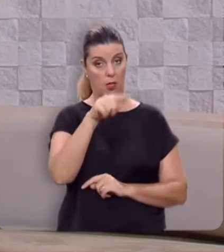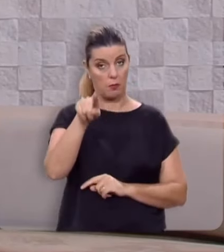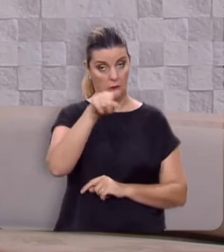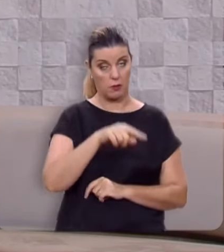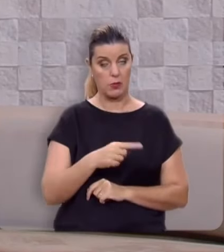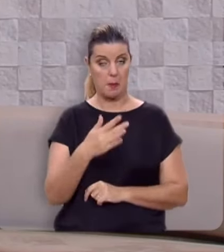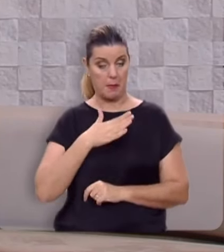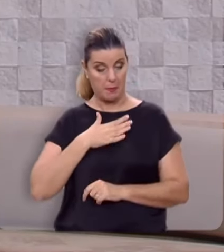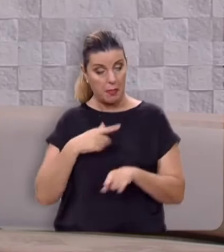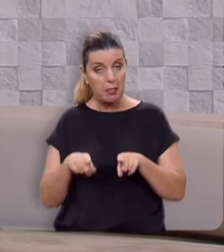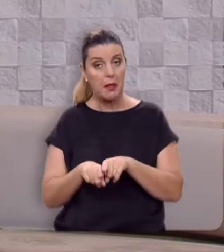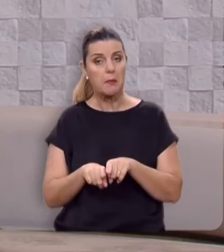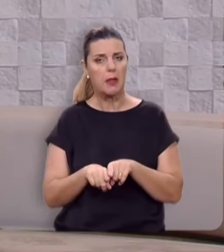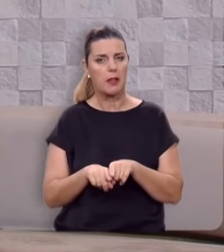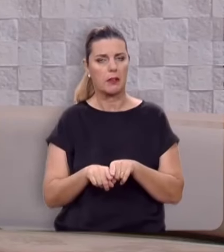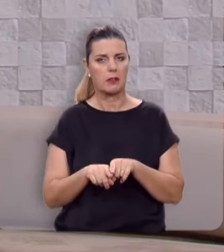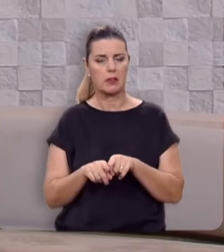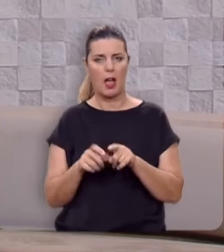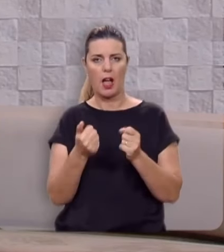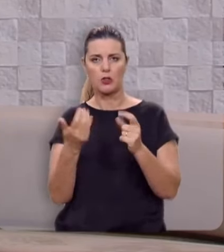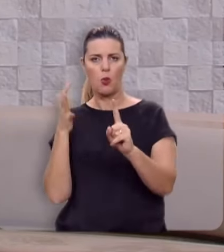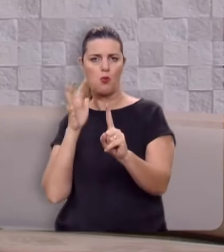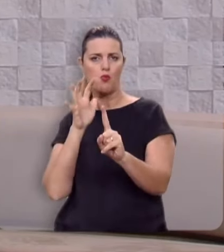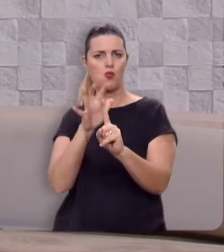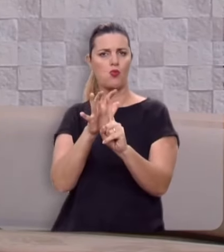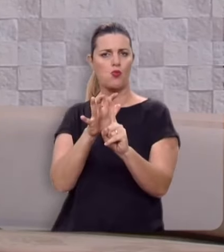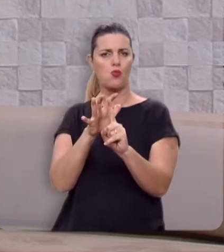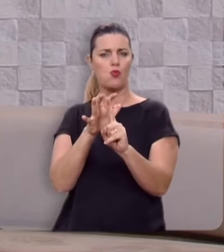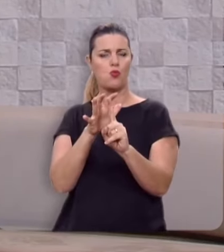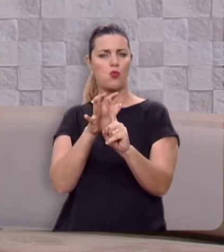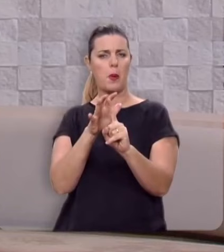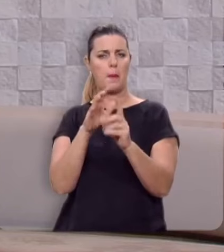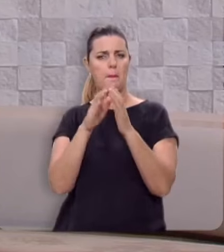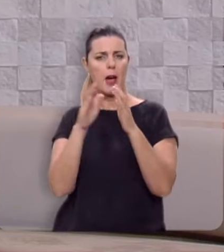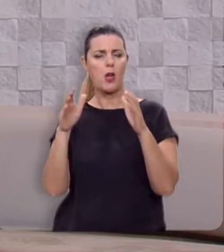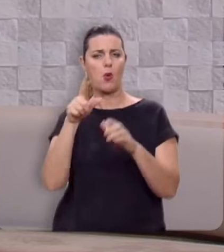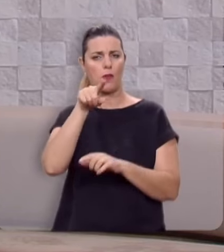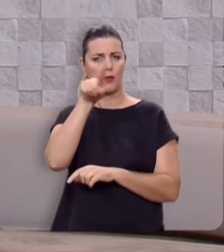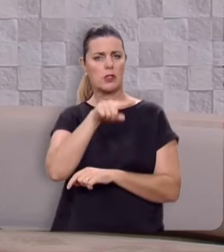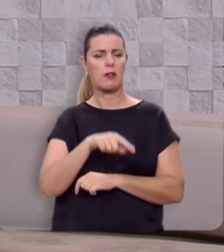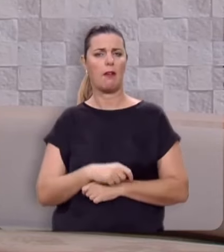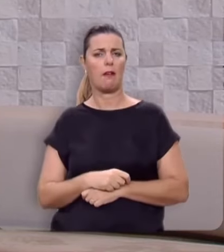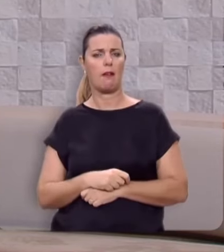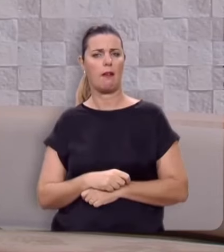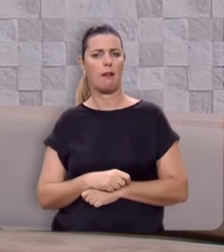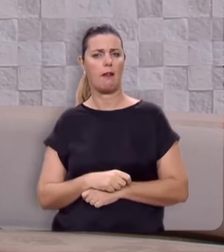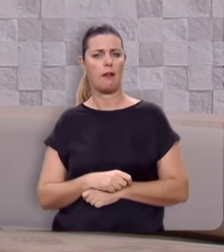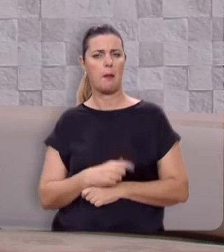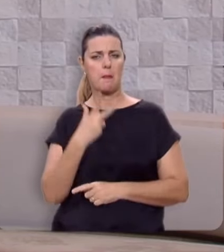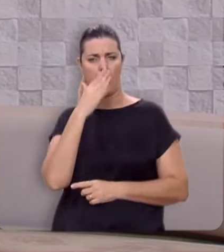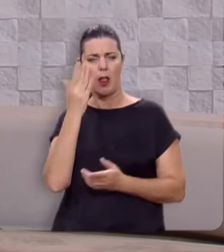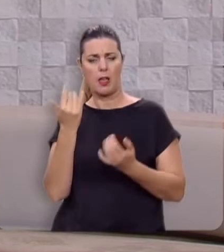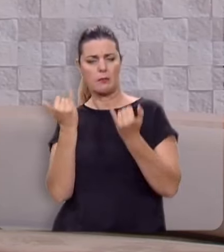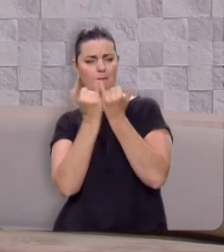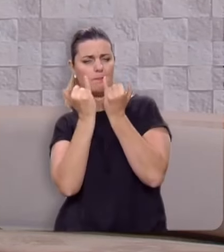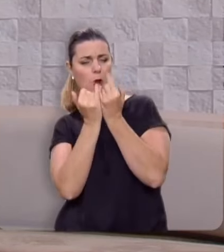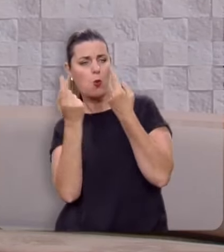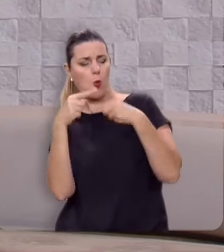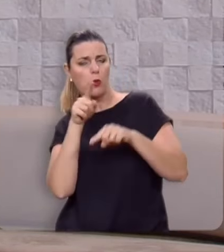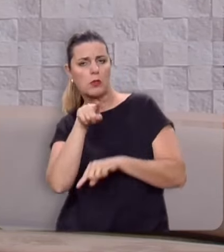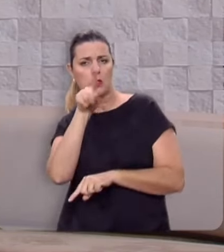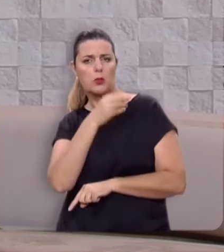mim: aquilo que ameaça você, aquilo que é maior do que você, aquilo que conspira contra